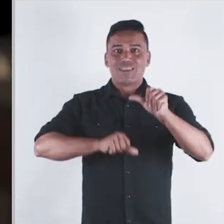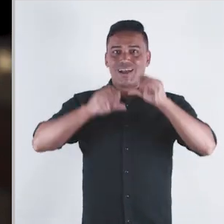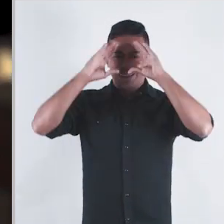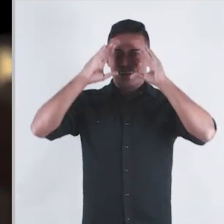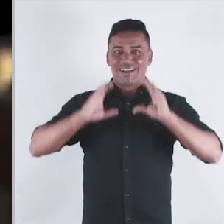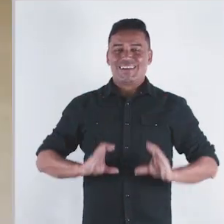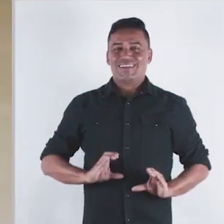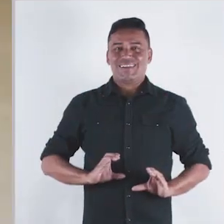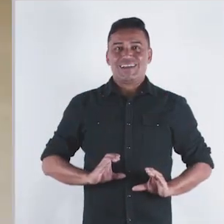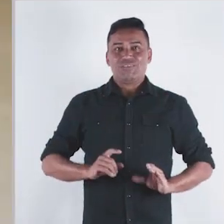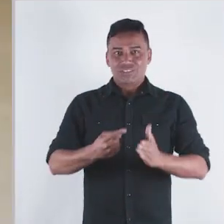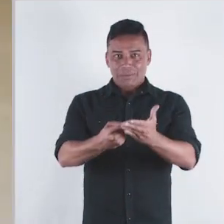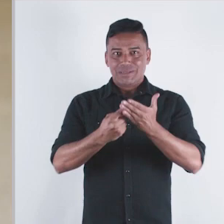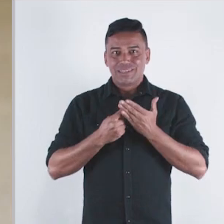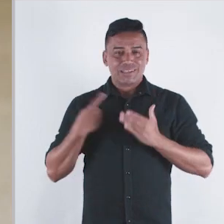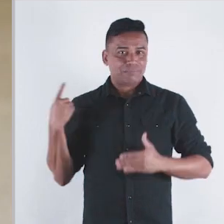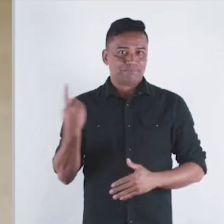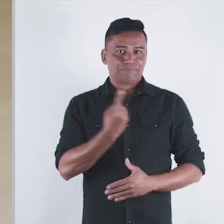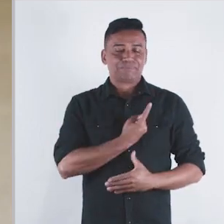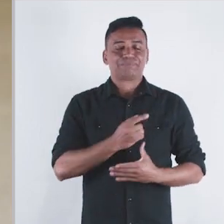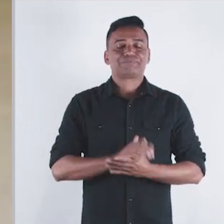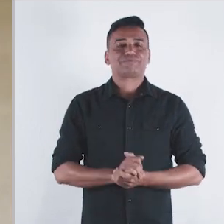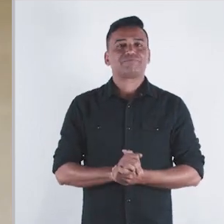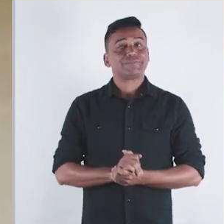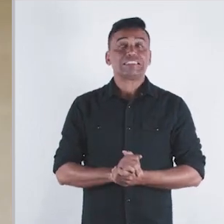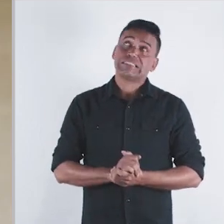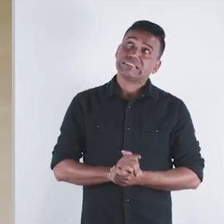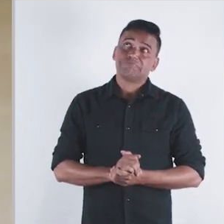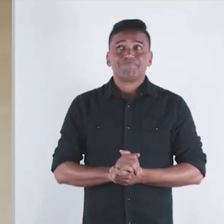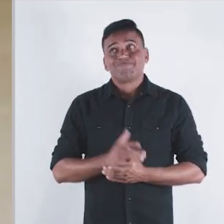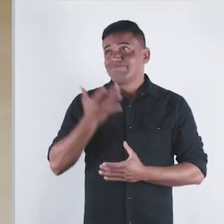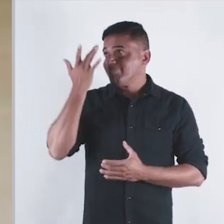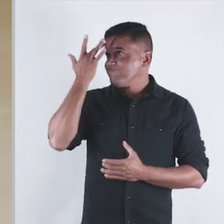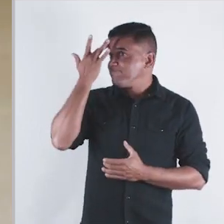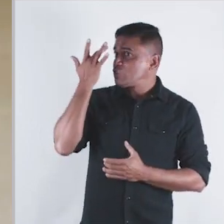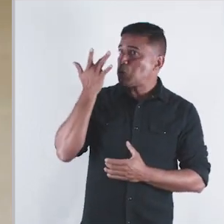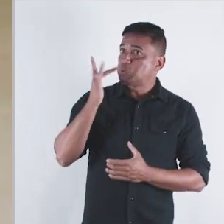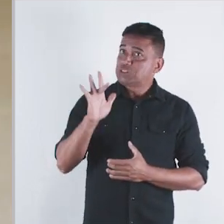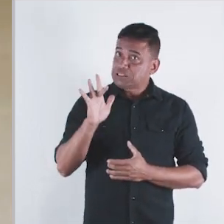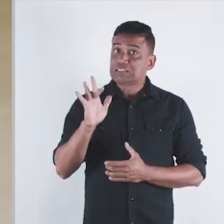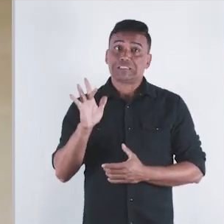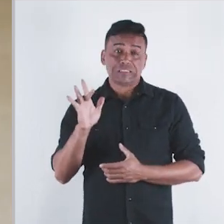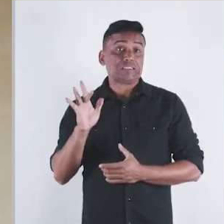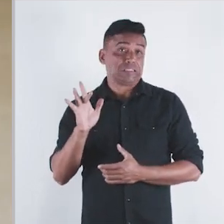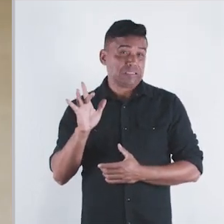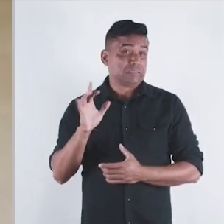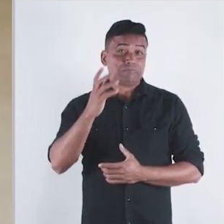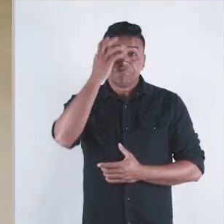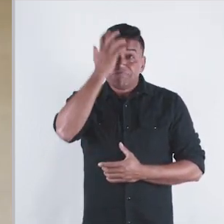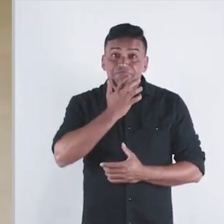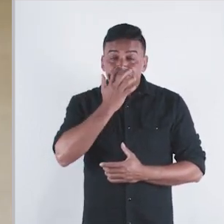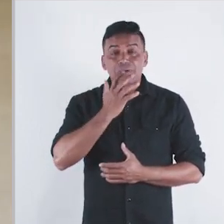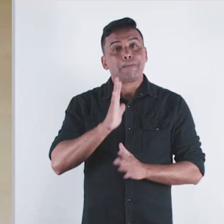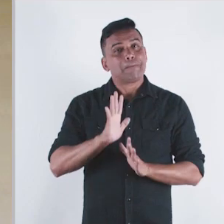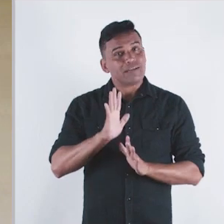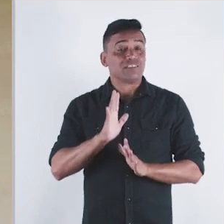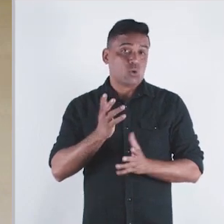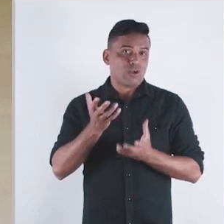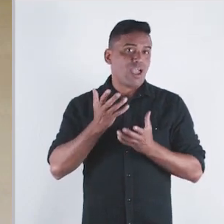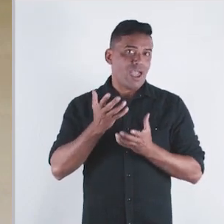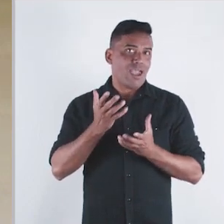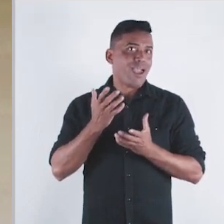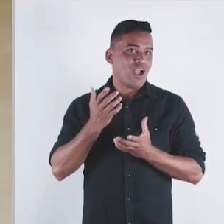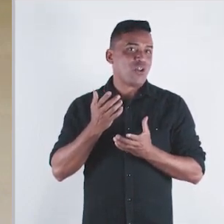apresenta, né? Eu não sei se necessariamente, mas eu gostaria de ser um pouco mais otimista.